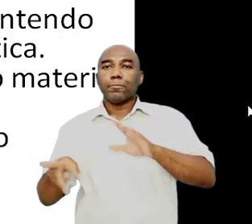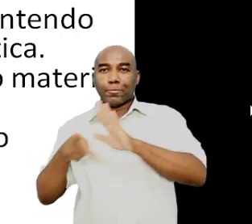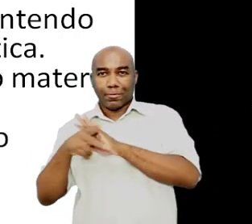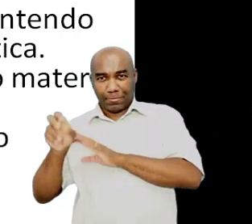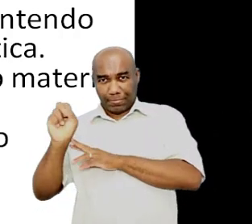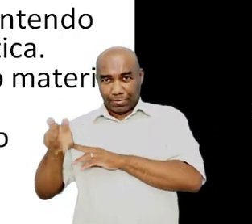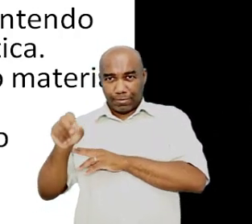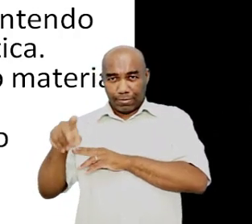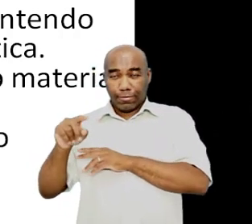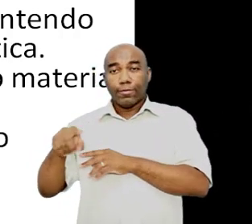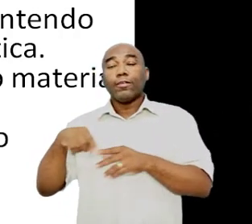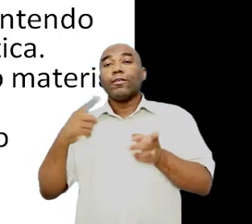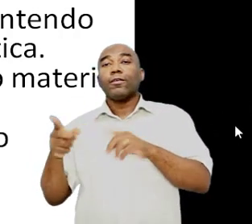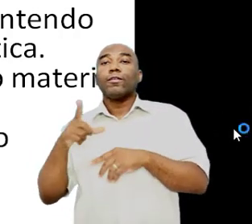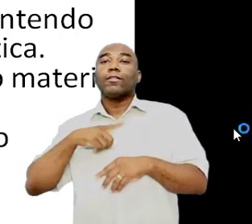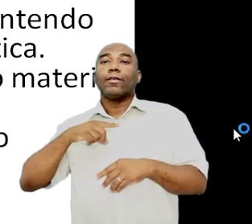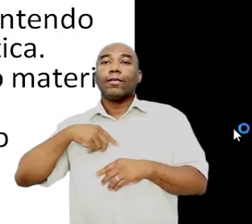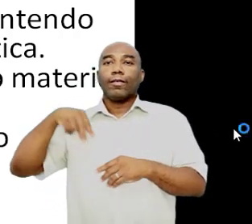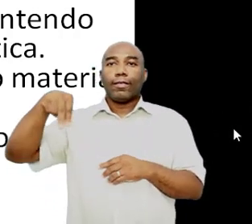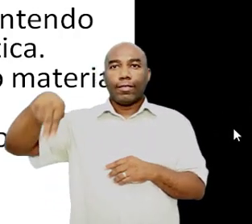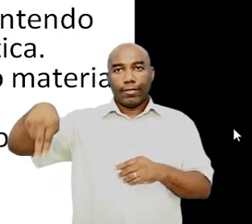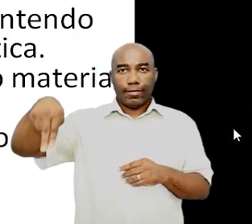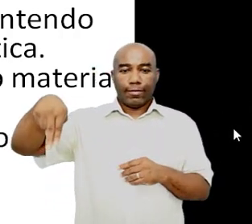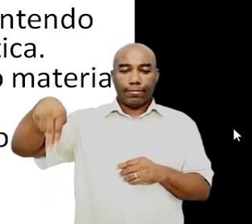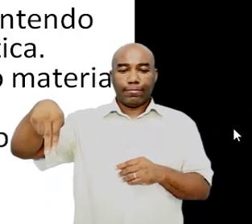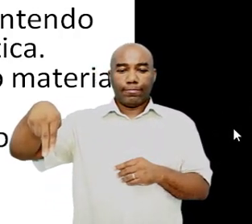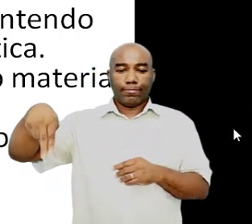Hemaglutinina e N-neurominidase.